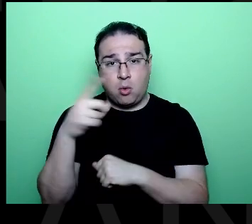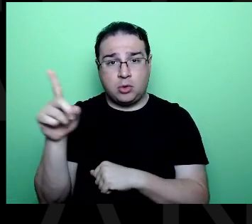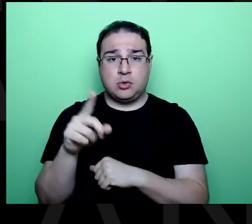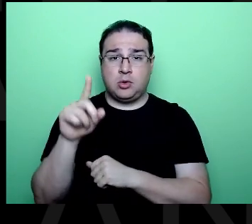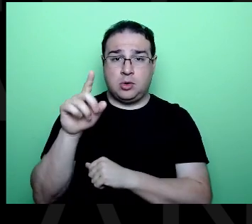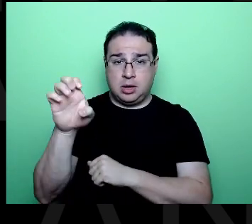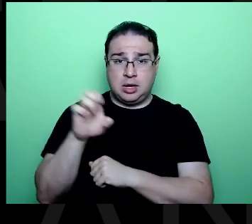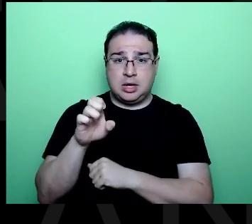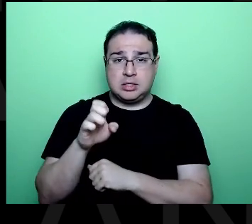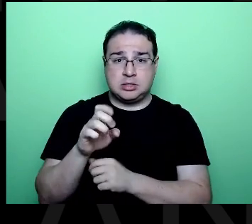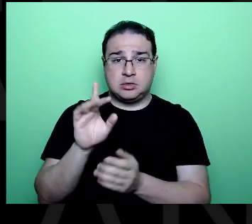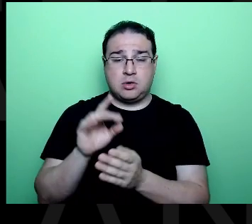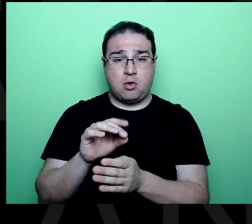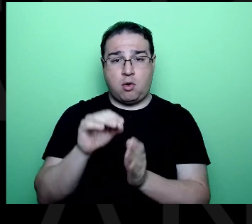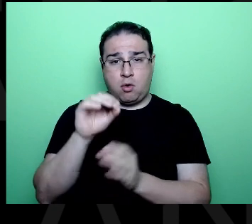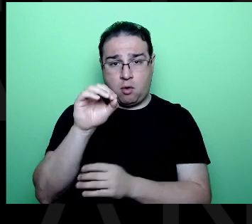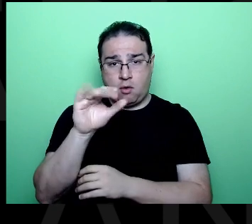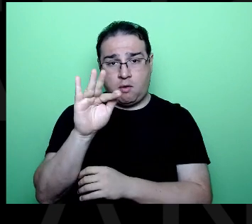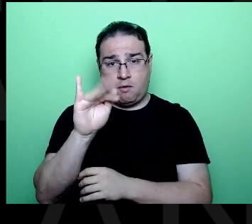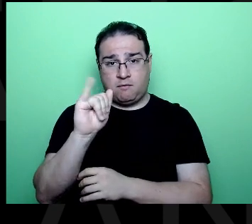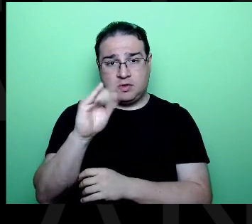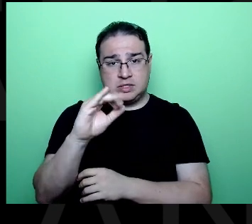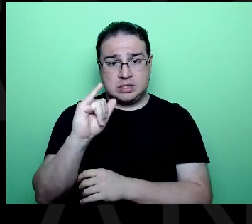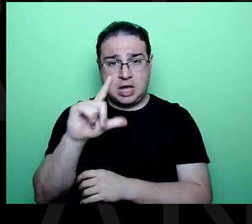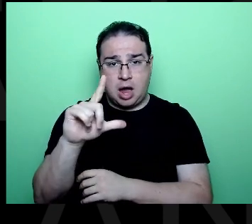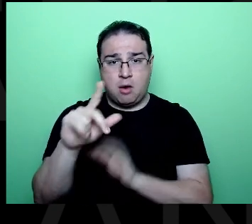um ex-oficial do lote conta.